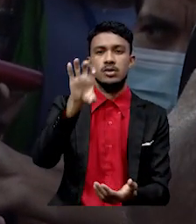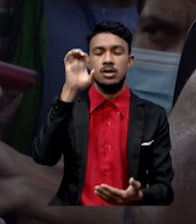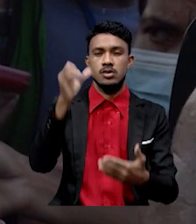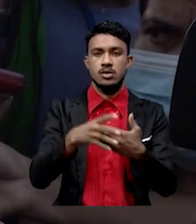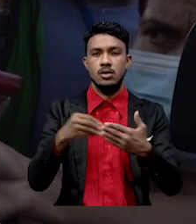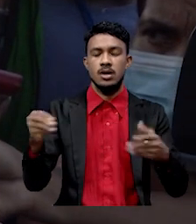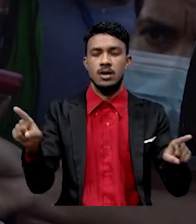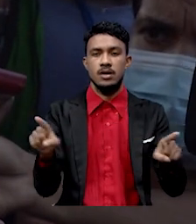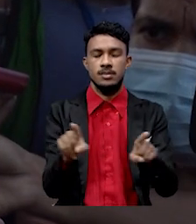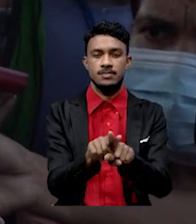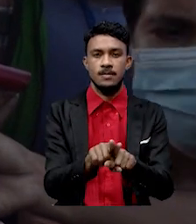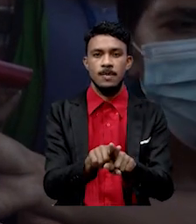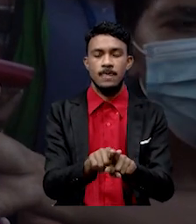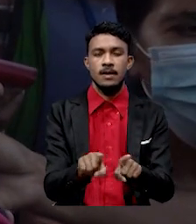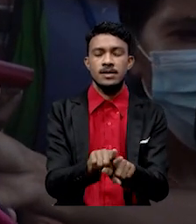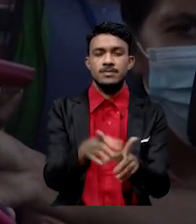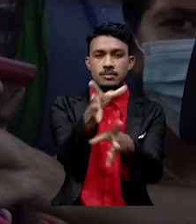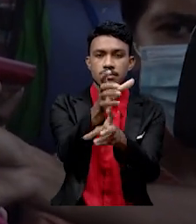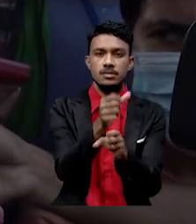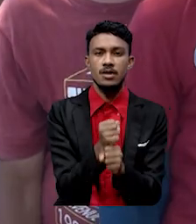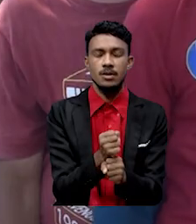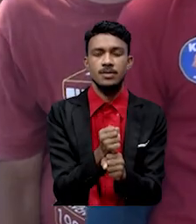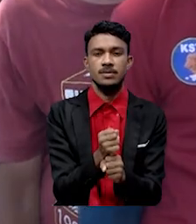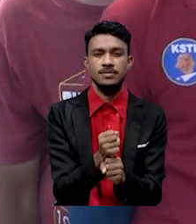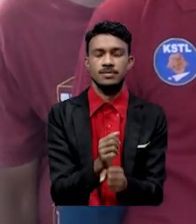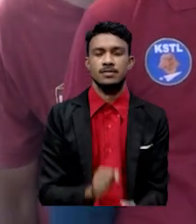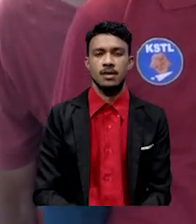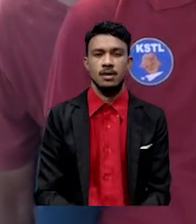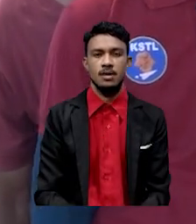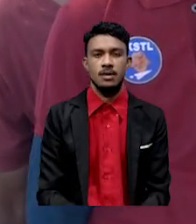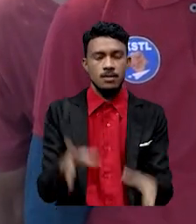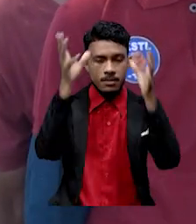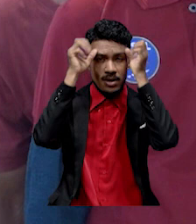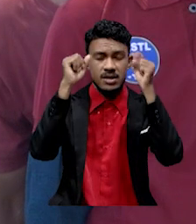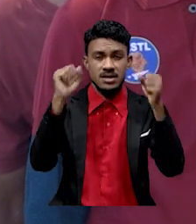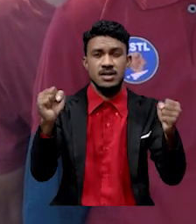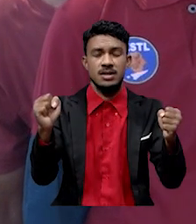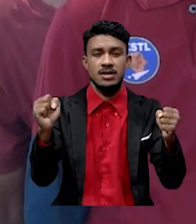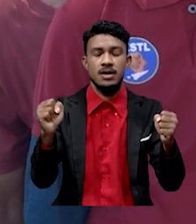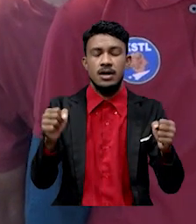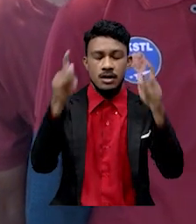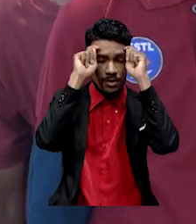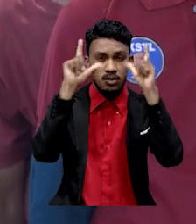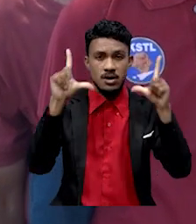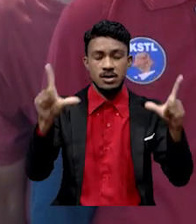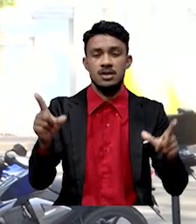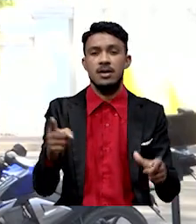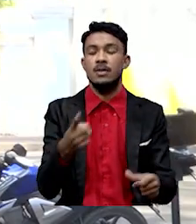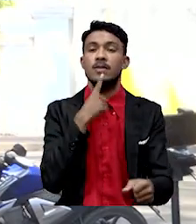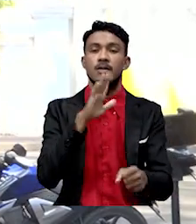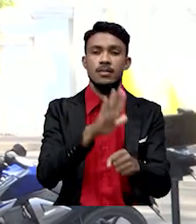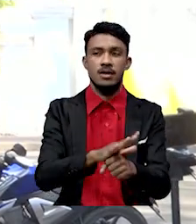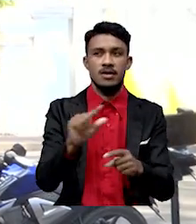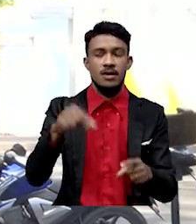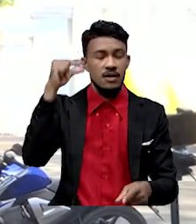maka nuda salário ne bema digno. Presidente da Confederação Sindical Timor-Leste nos promete, bem